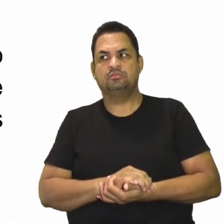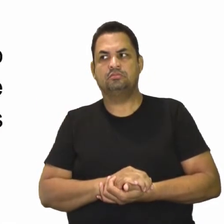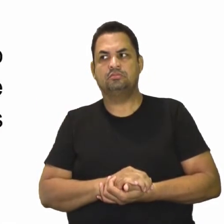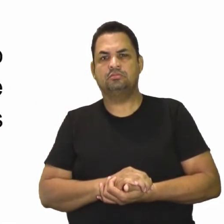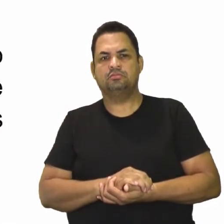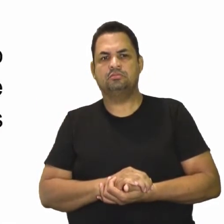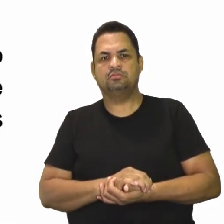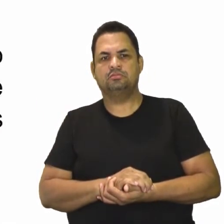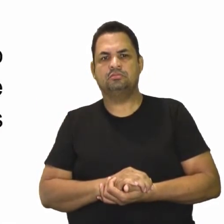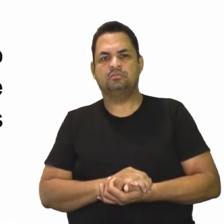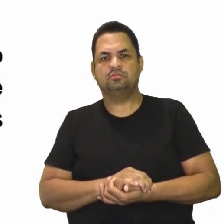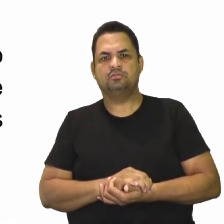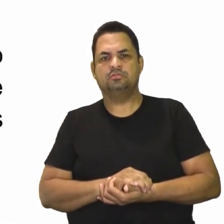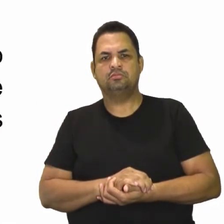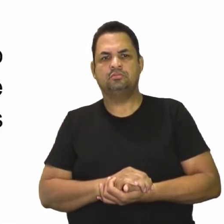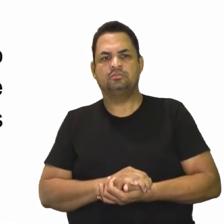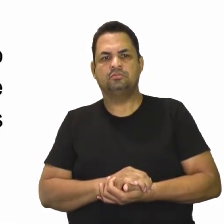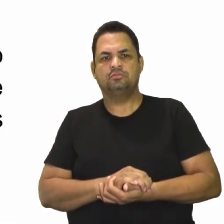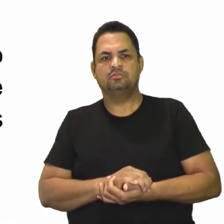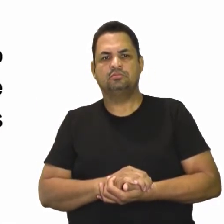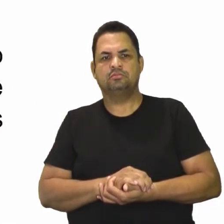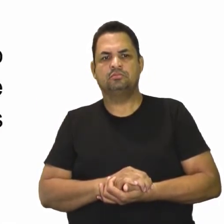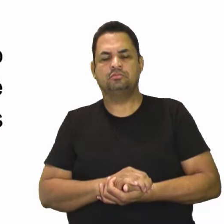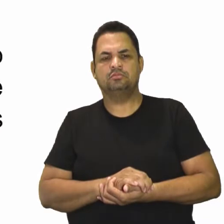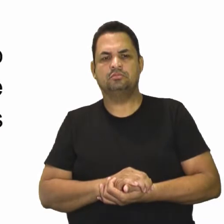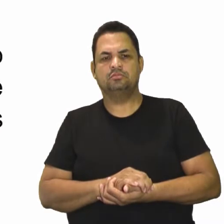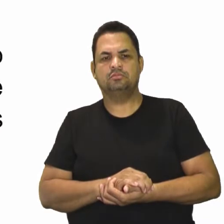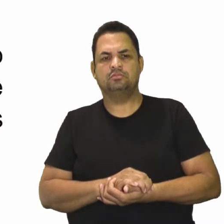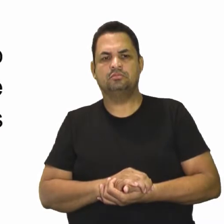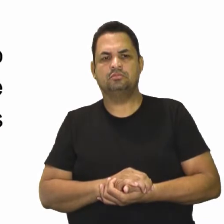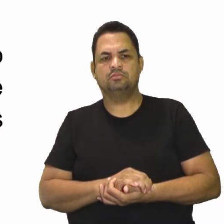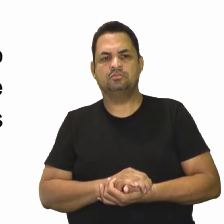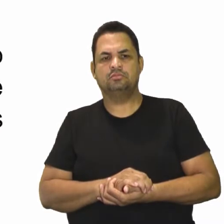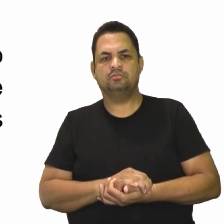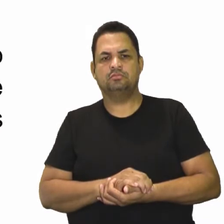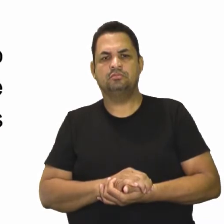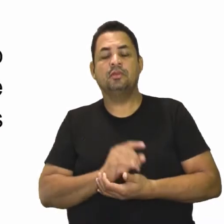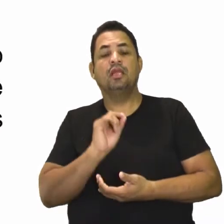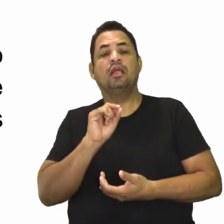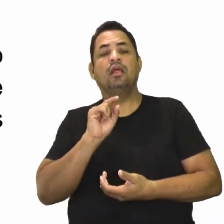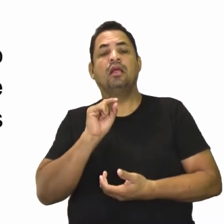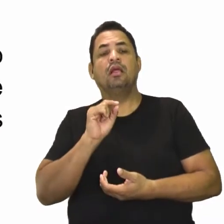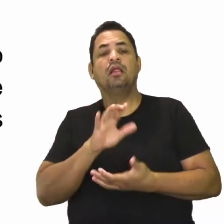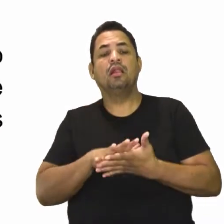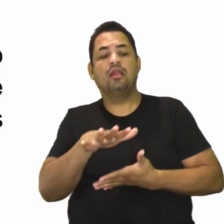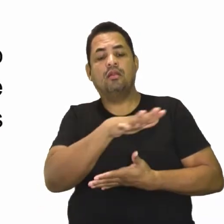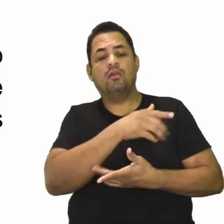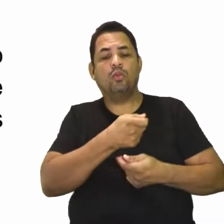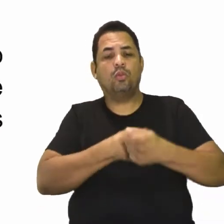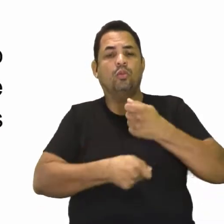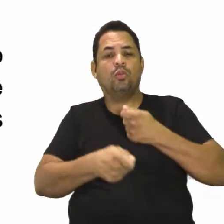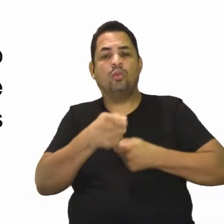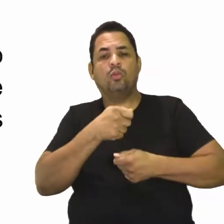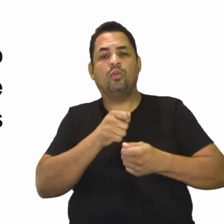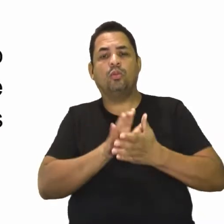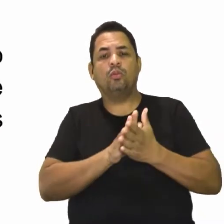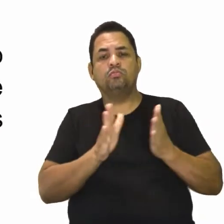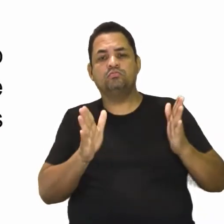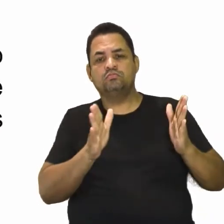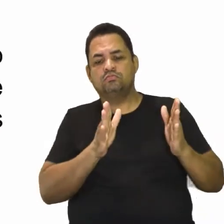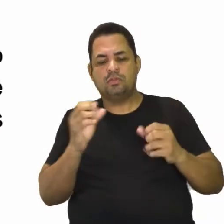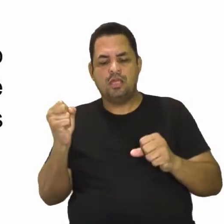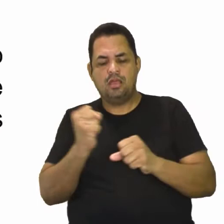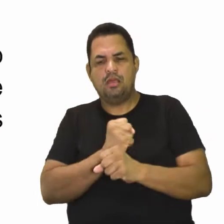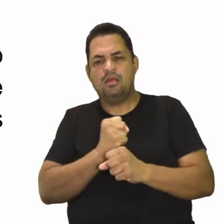Tá. O que é um milagre econômico? O milagre econômico é justamente na área de economia entre